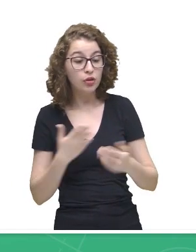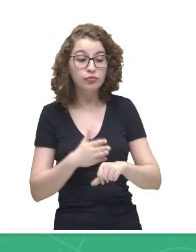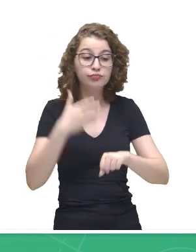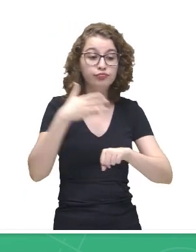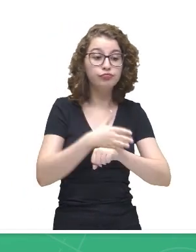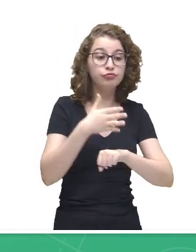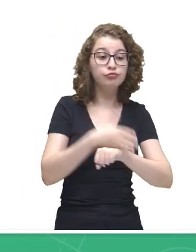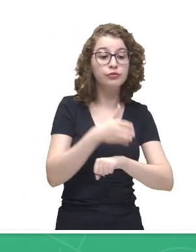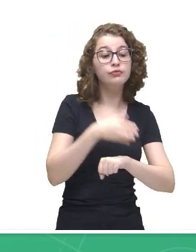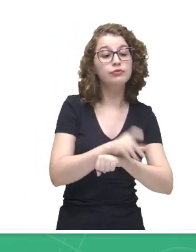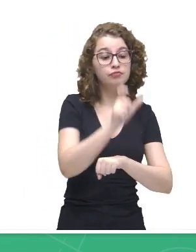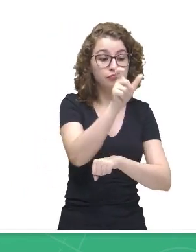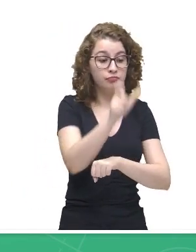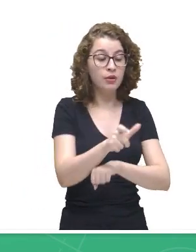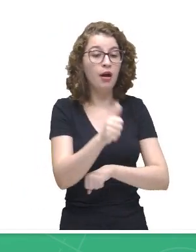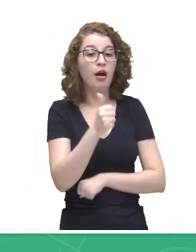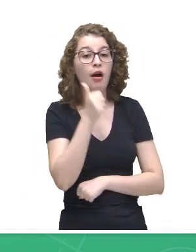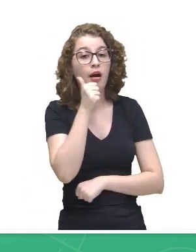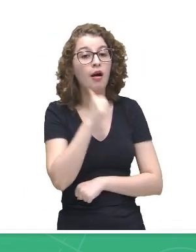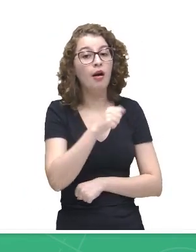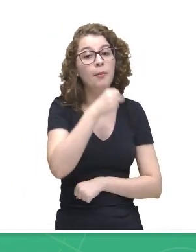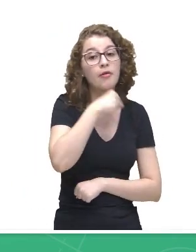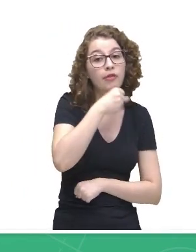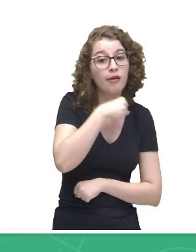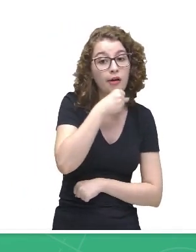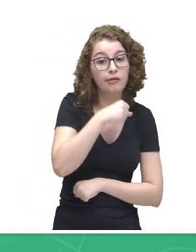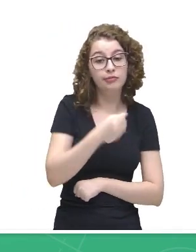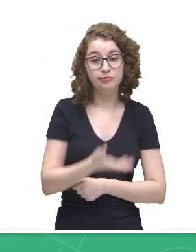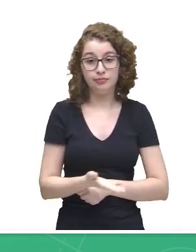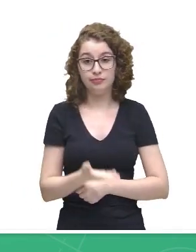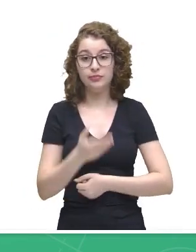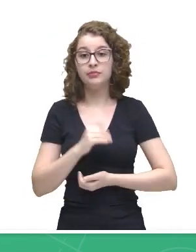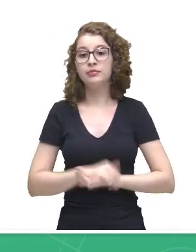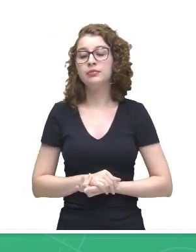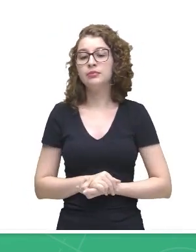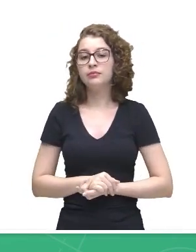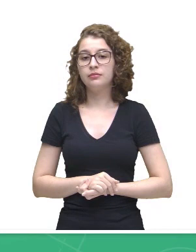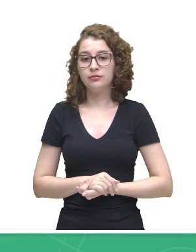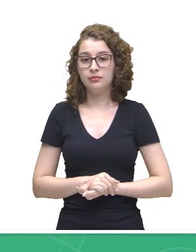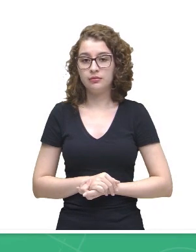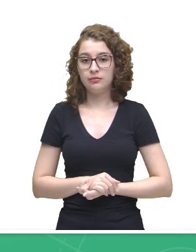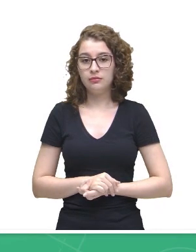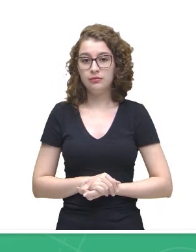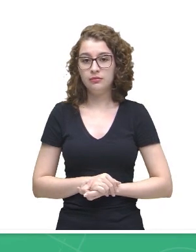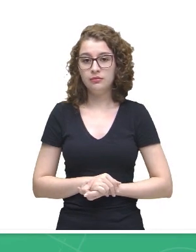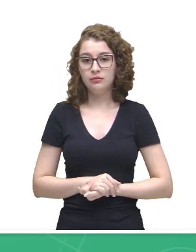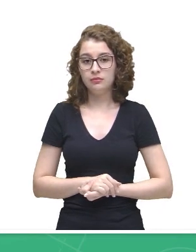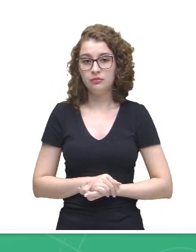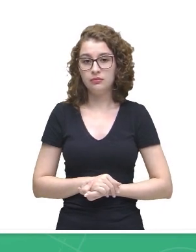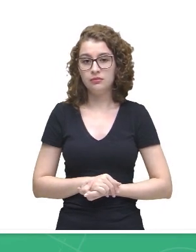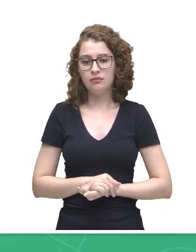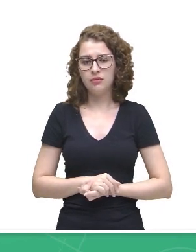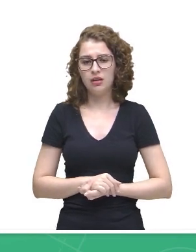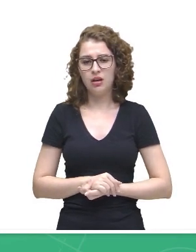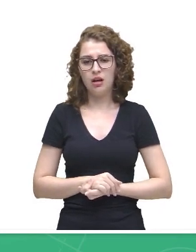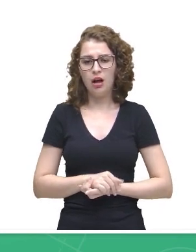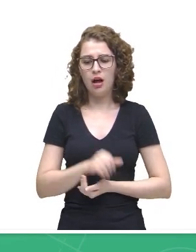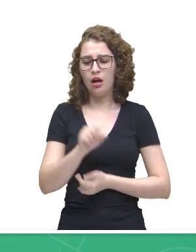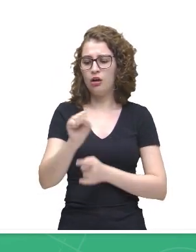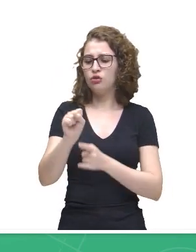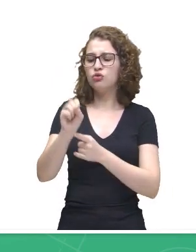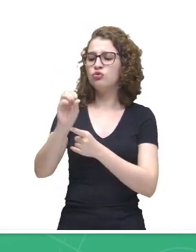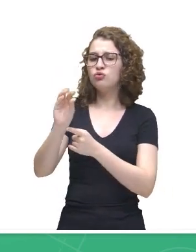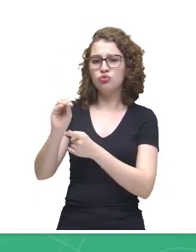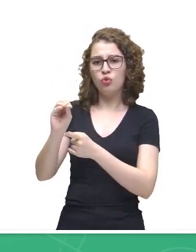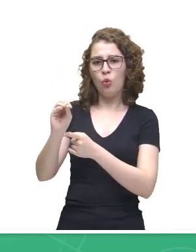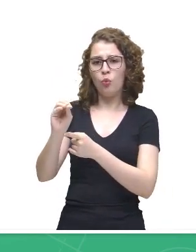eu fui visitar, né? Eu visitei a minha avó. Ah, teacher, não quero usar o so. Eu quero usar agora